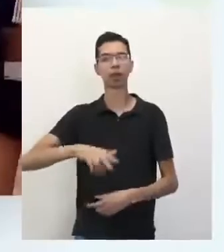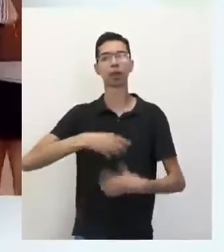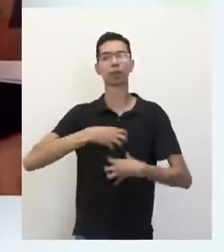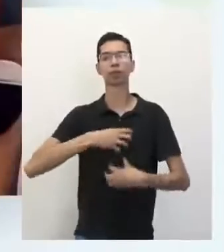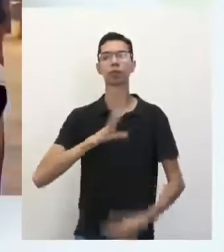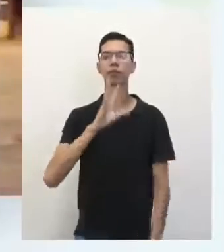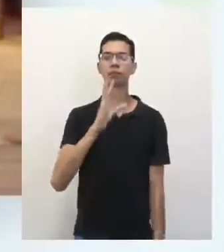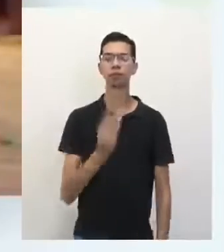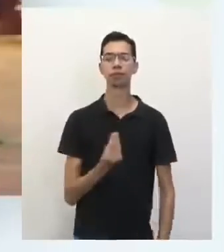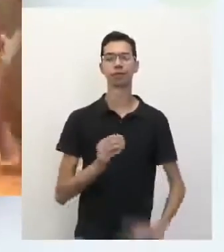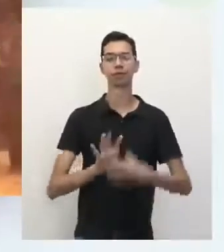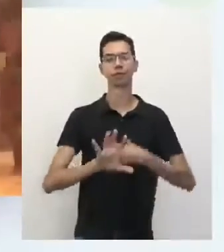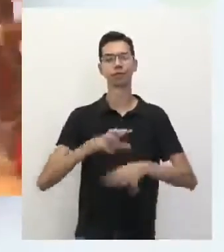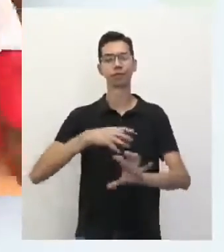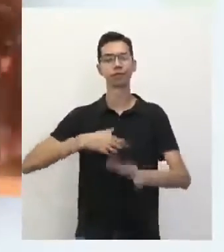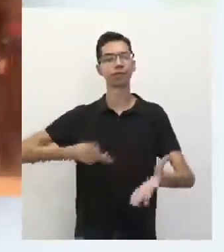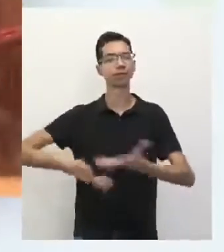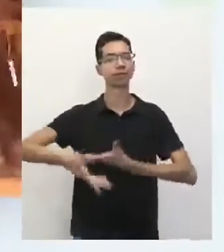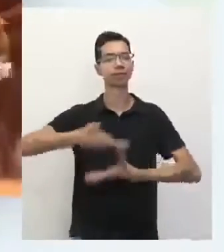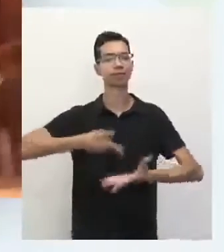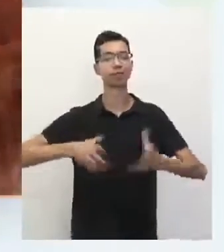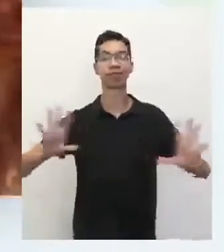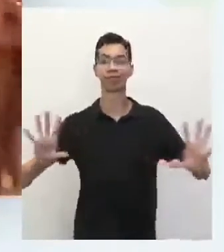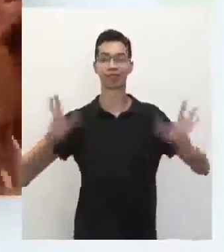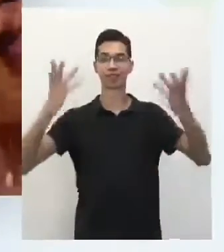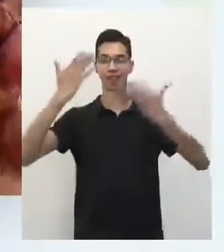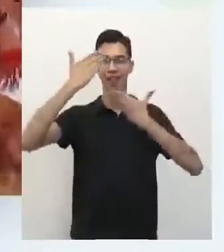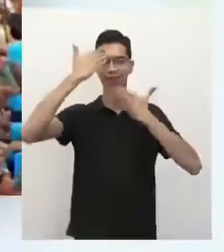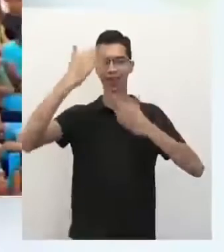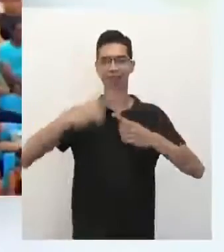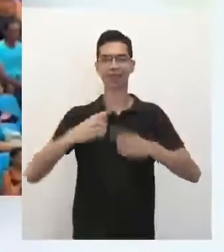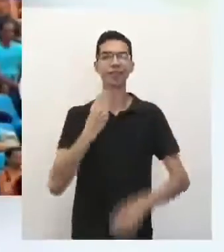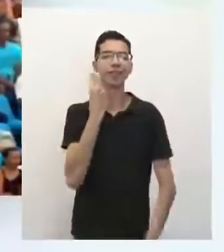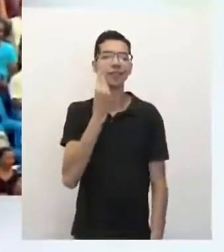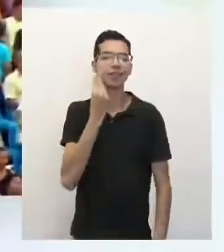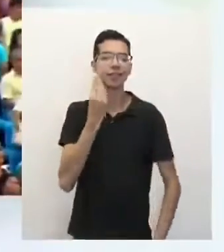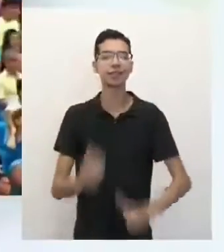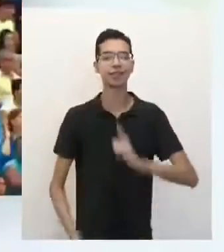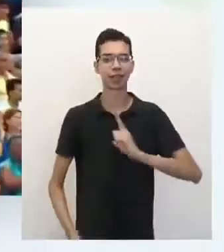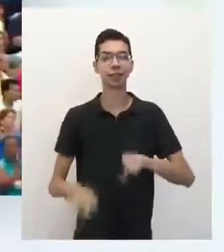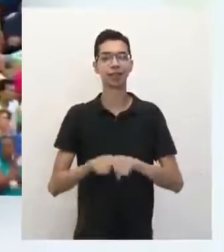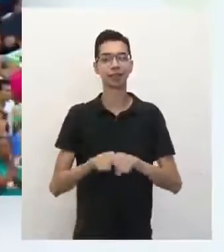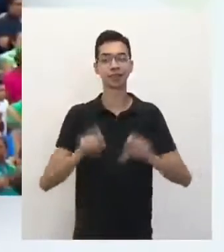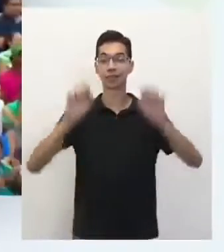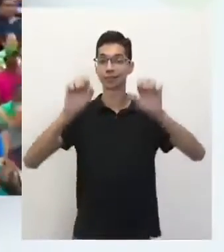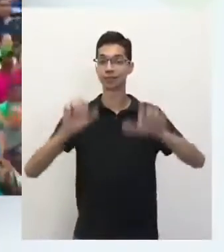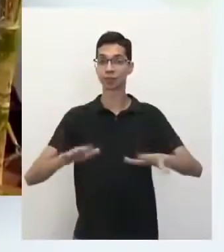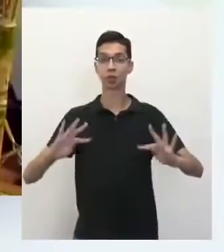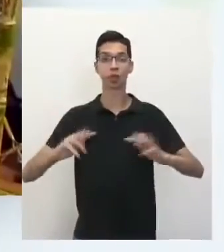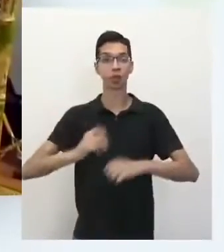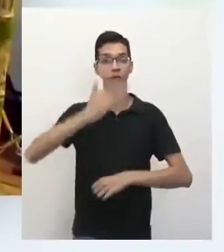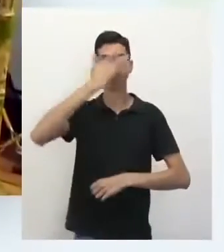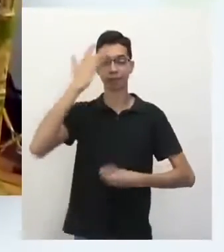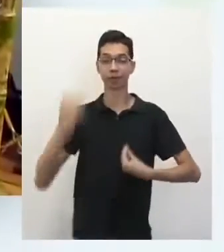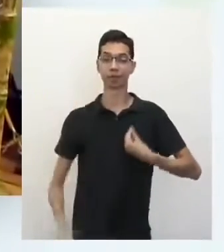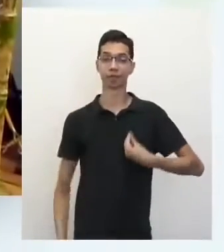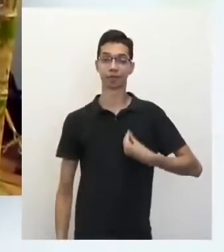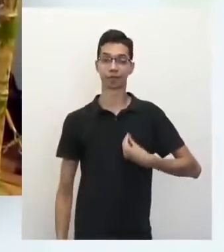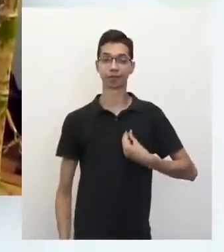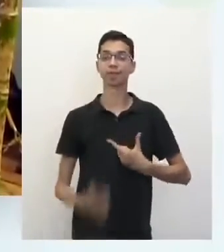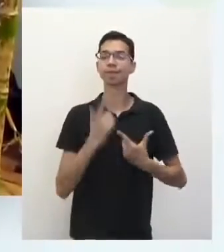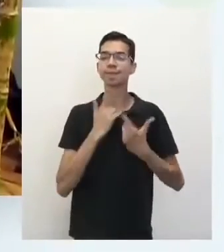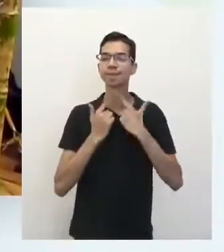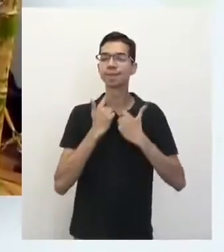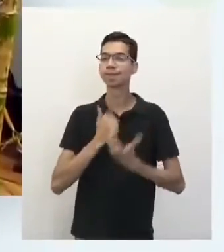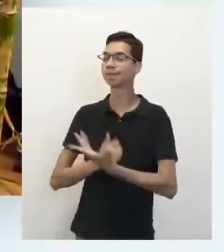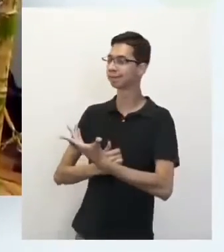de confraternização e de agradecimento pela experiência e bênção a todos os presentes, como deseja o guerreiro